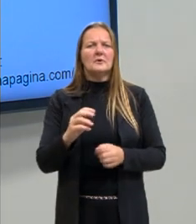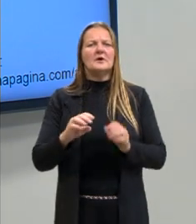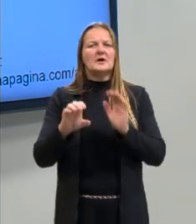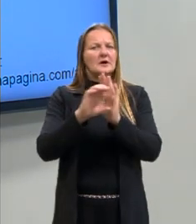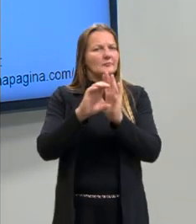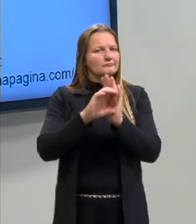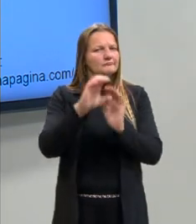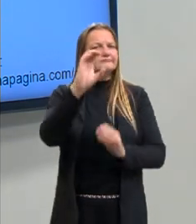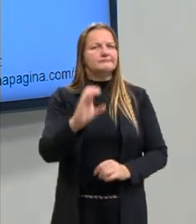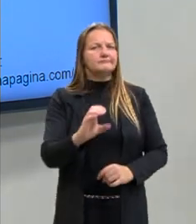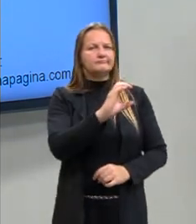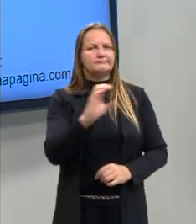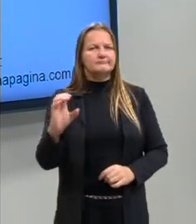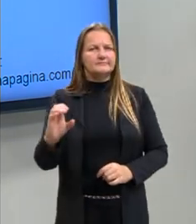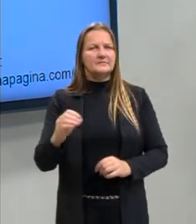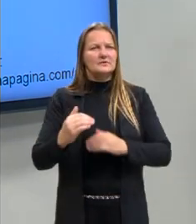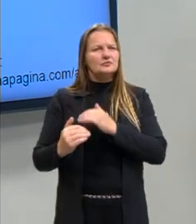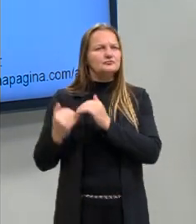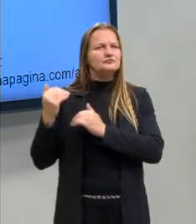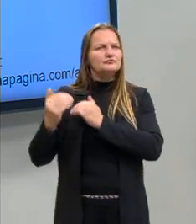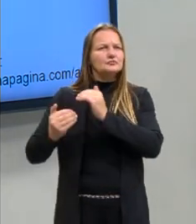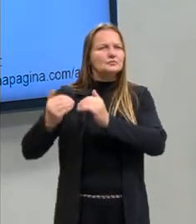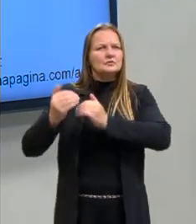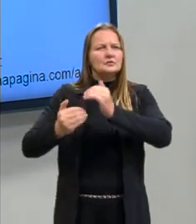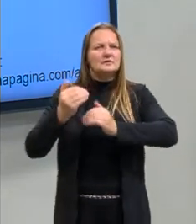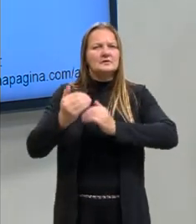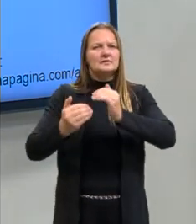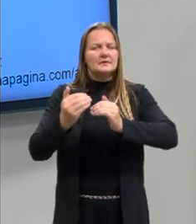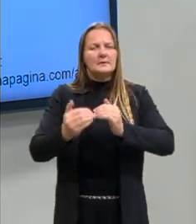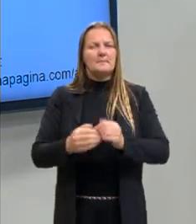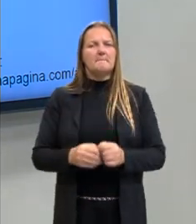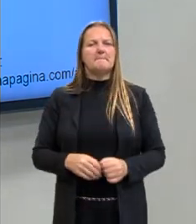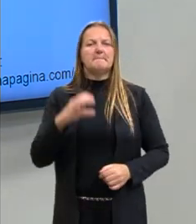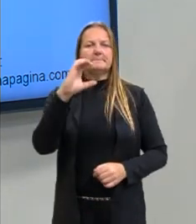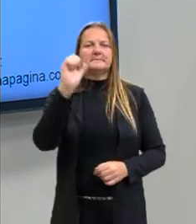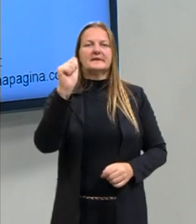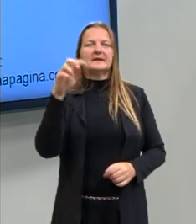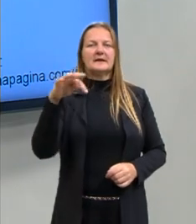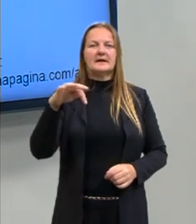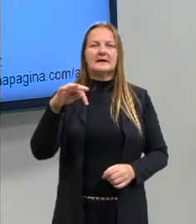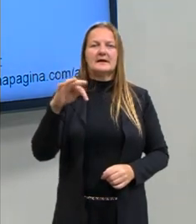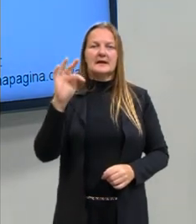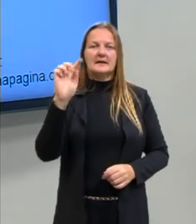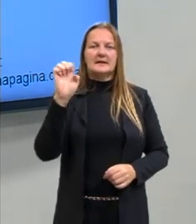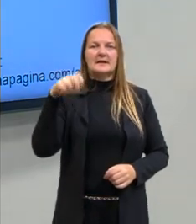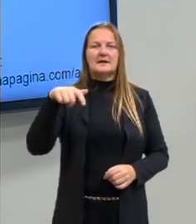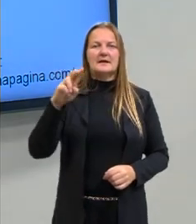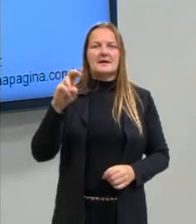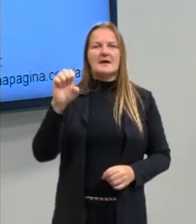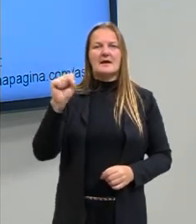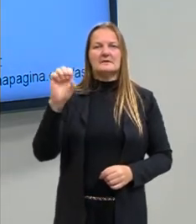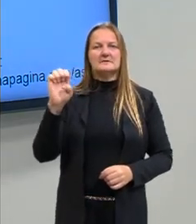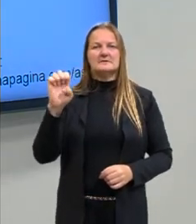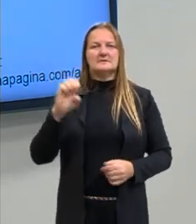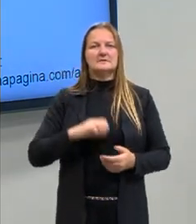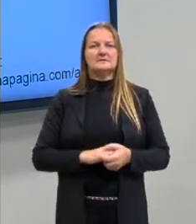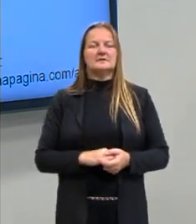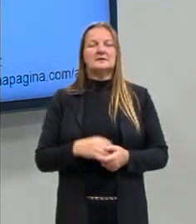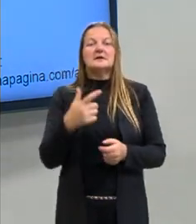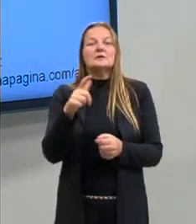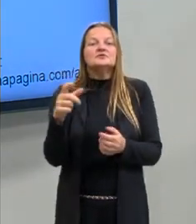começa a todo aquele desenvolvimento da catequização dos índios e da nossa exploração da fauna e da flora Então ainda não existe literatura